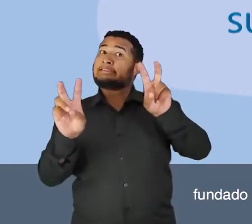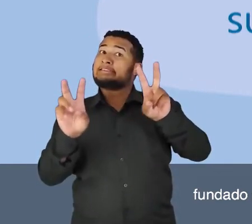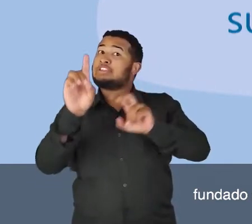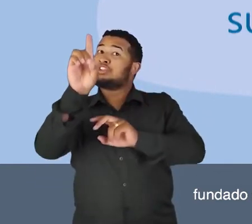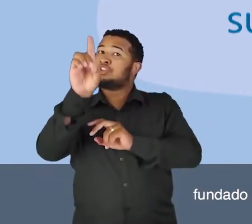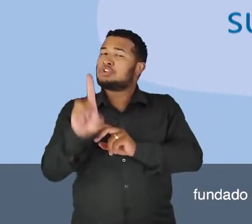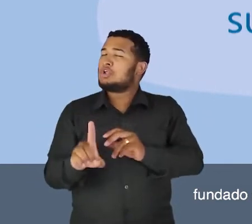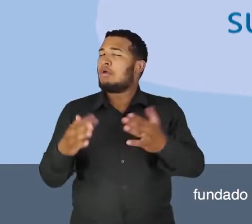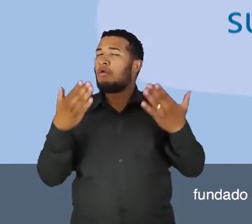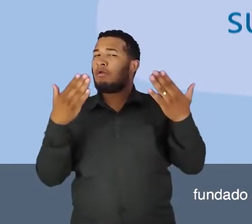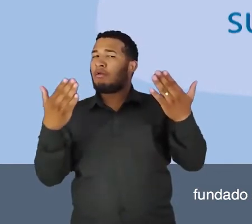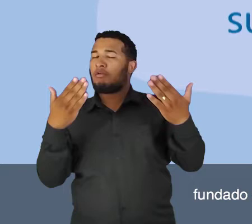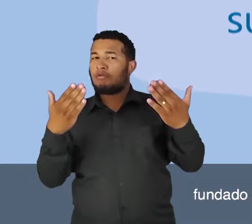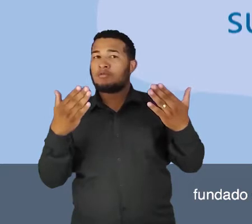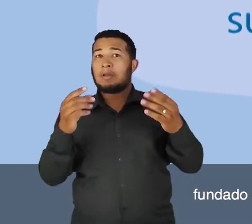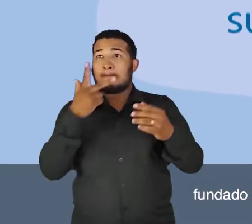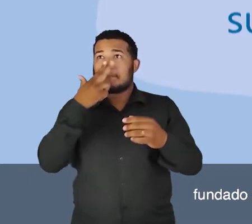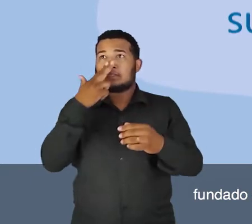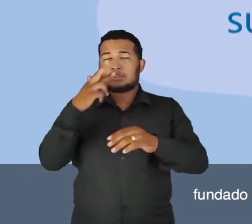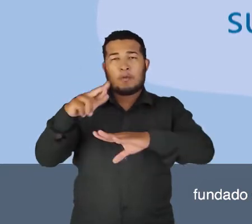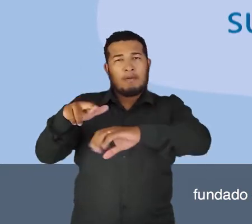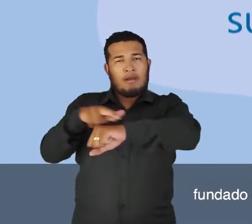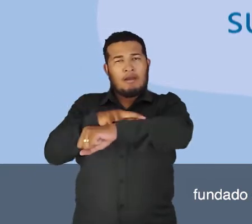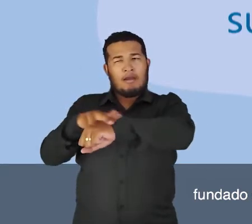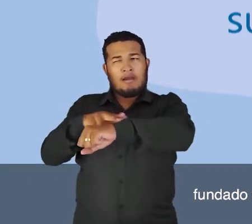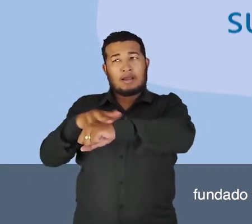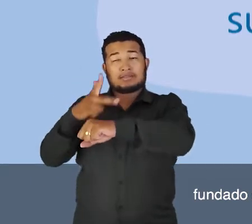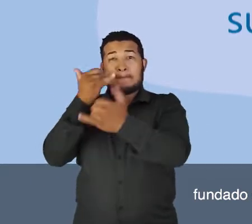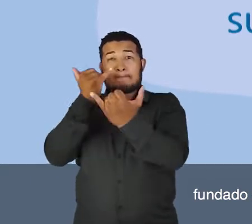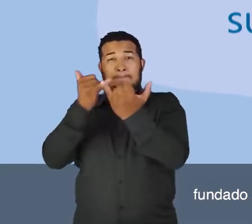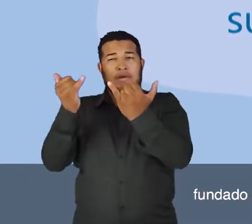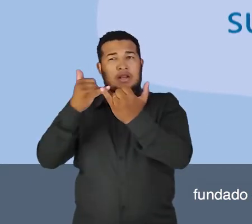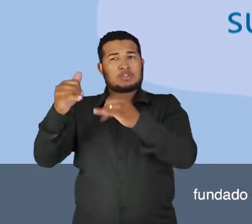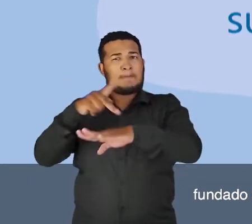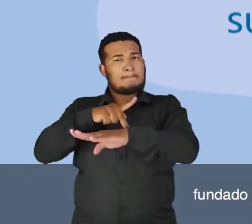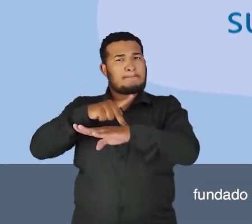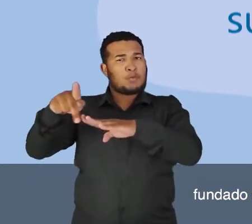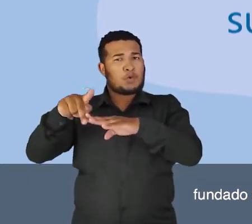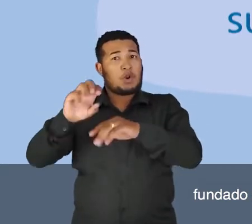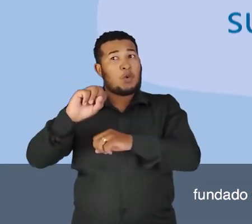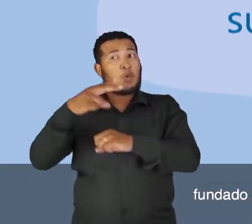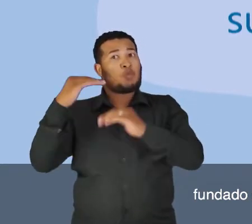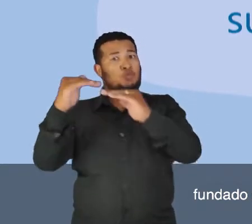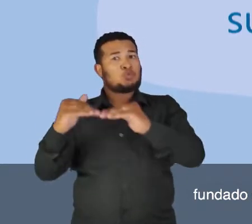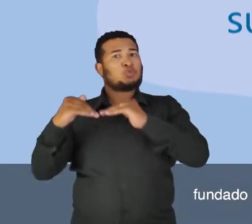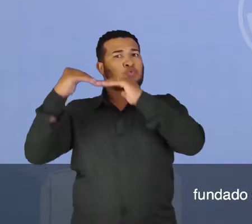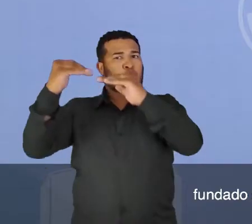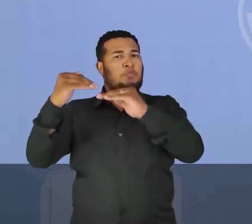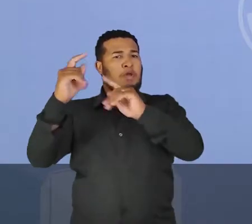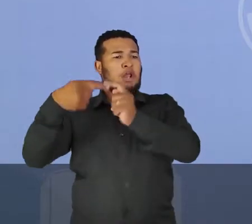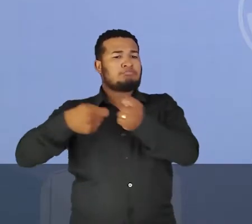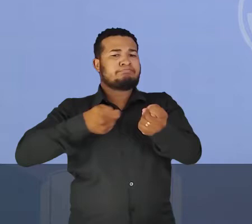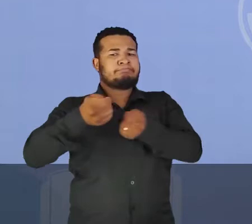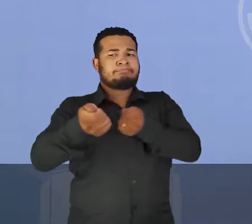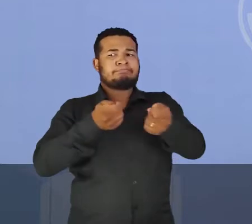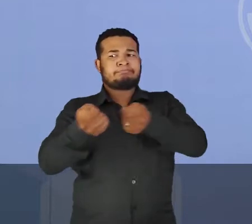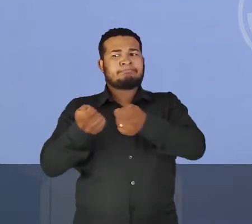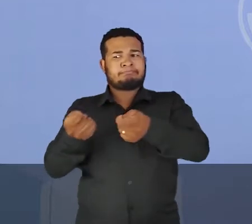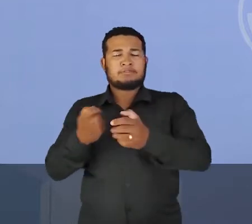de uma raça considerada pura e superior de dominar as outras. Vem